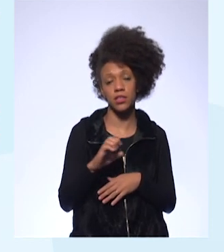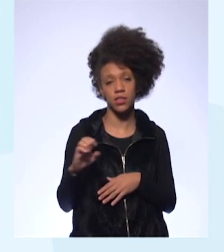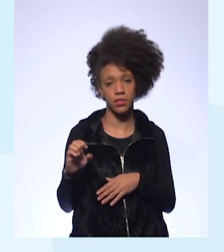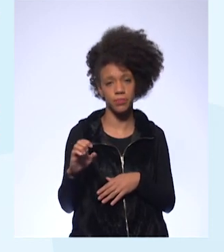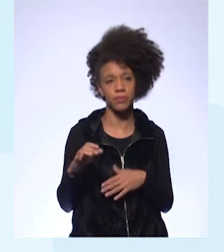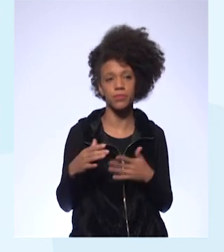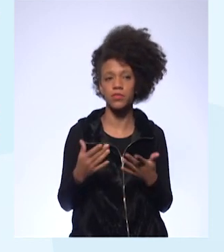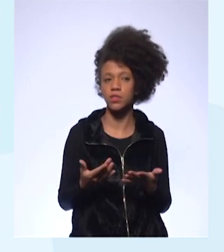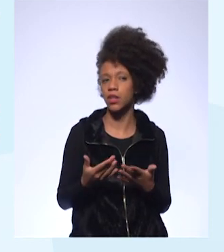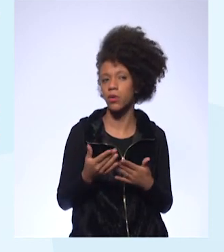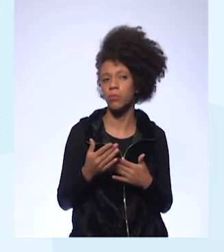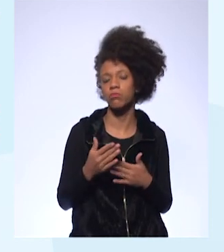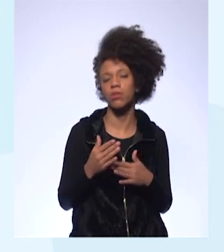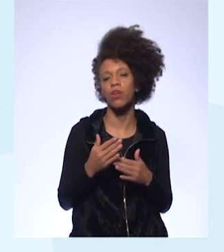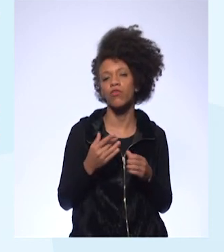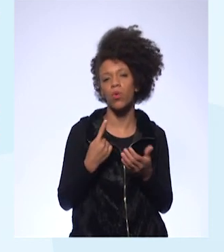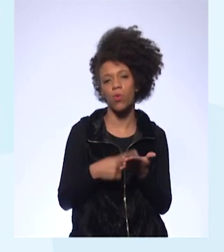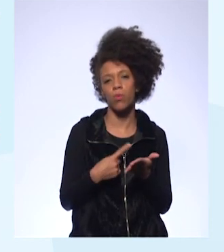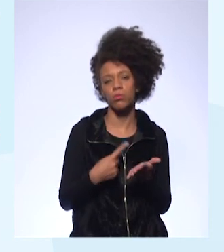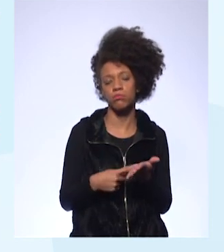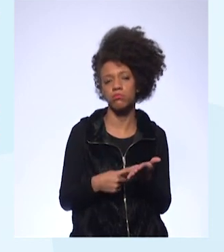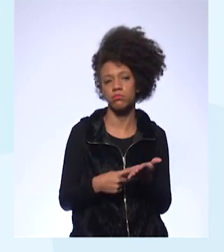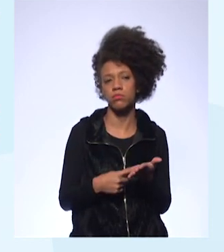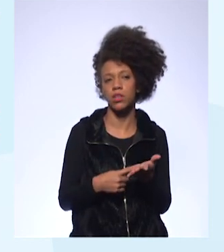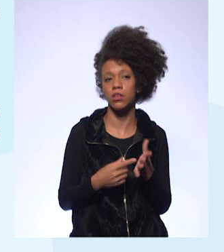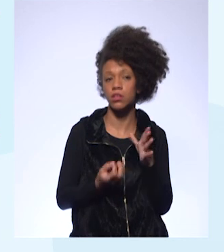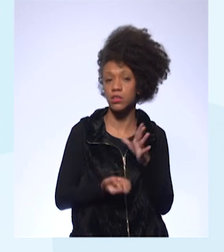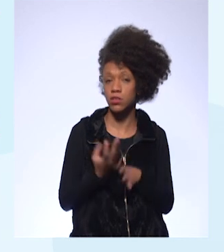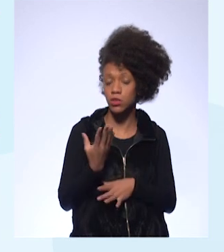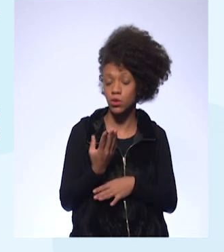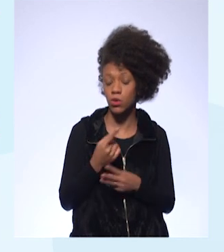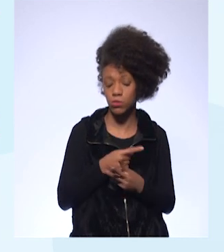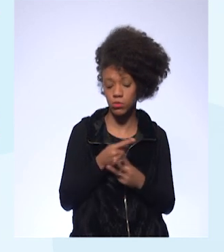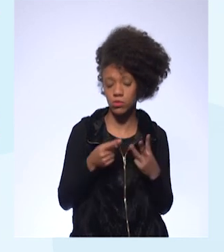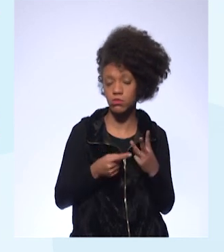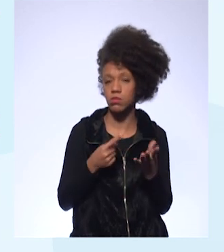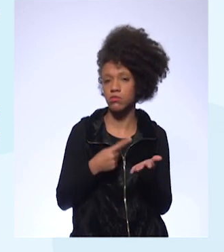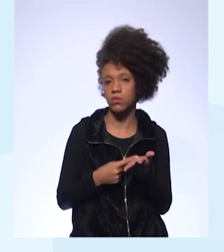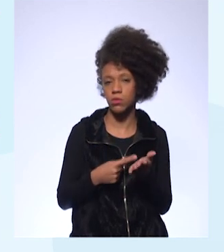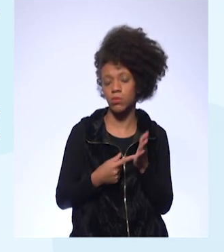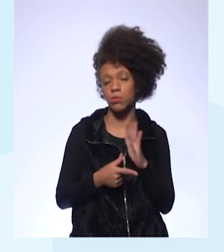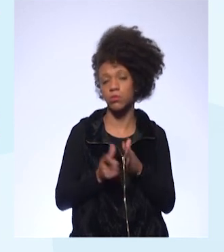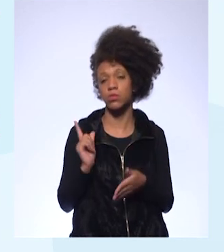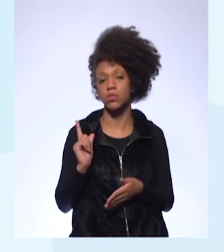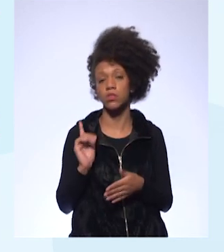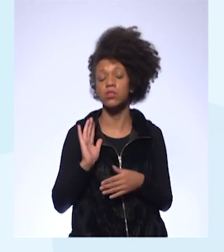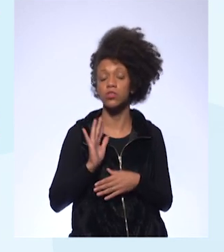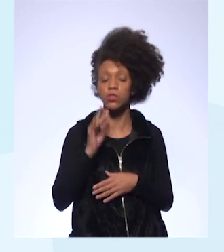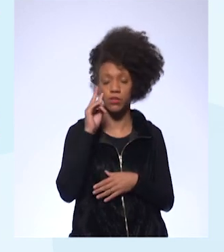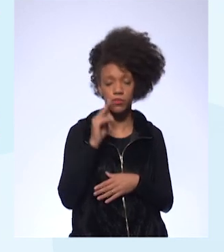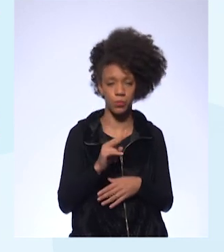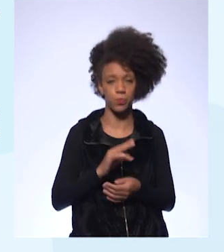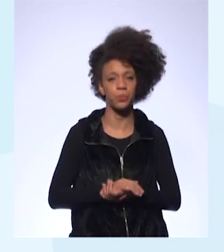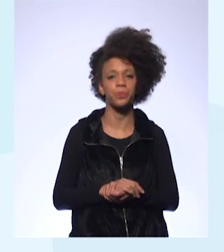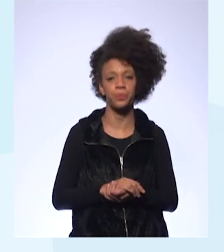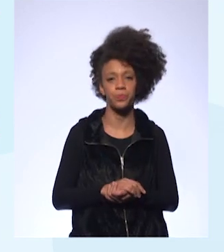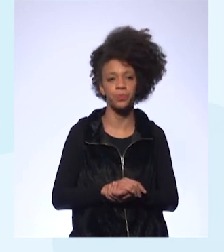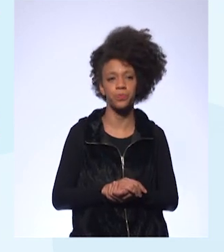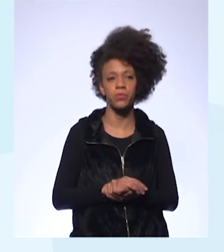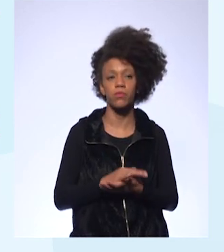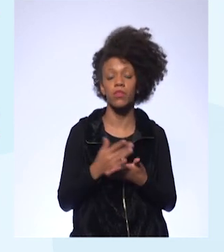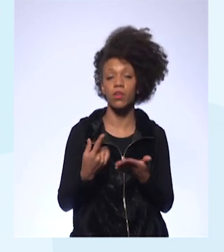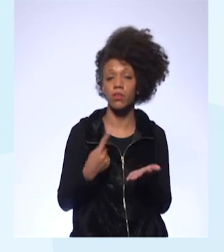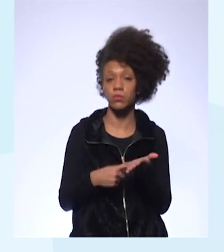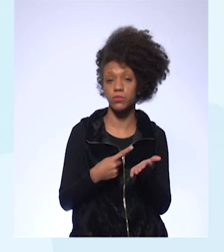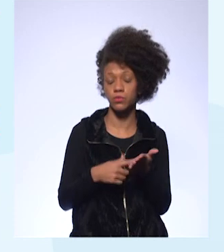foi nada mais do que um tratado que fundiu aqueles 3 acordos anteriores que a gente viu. Tá? Desse